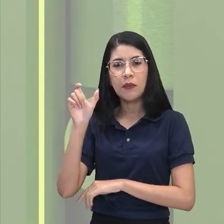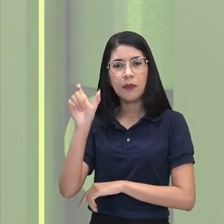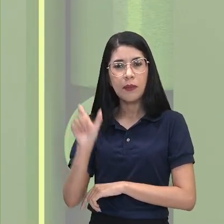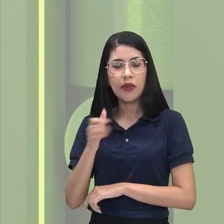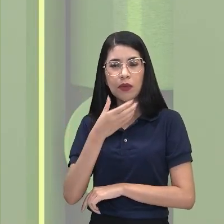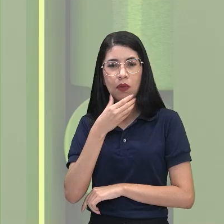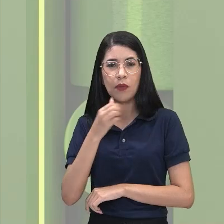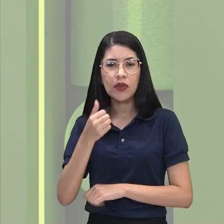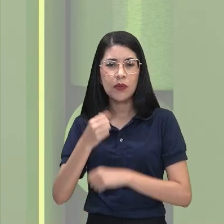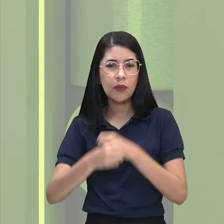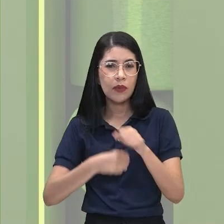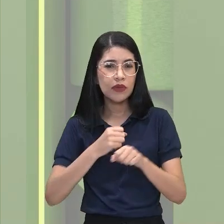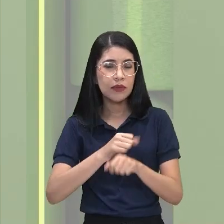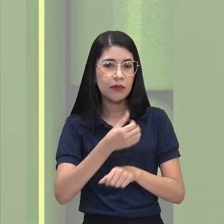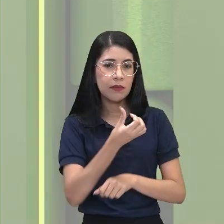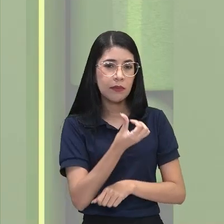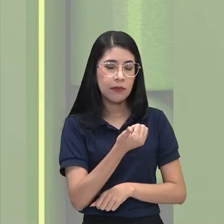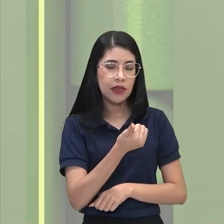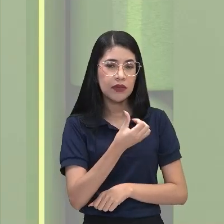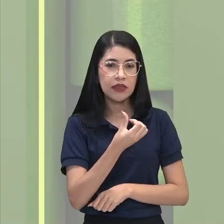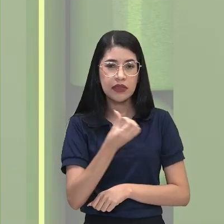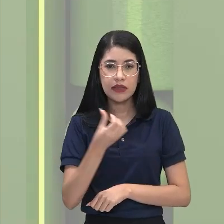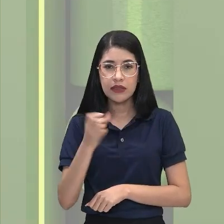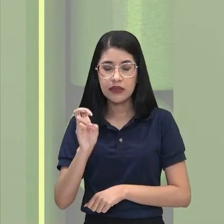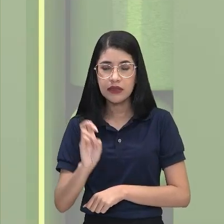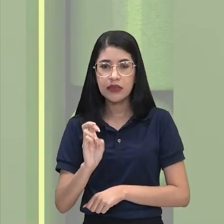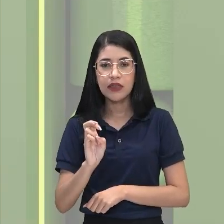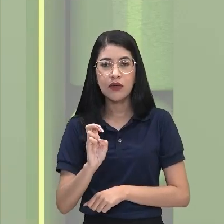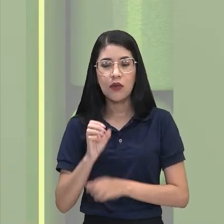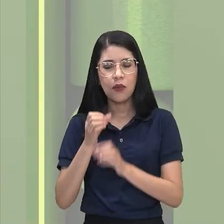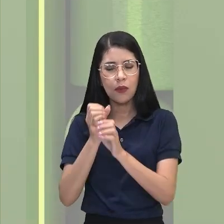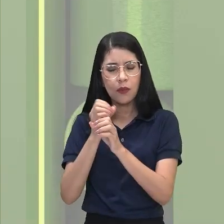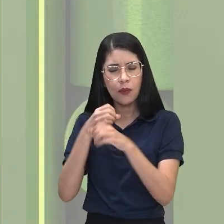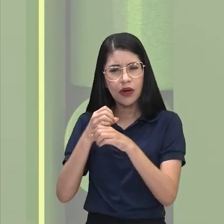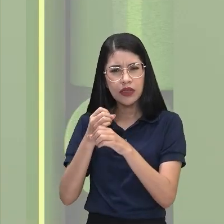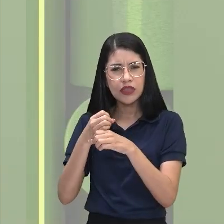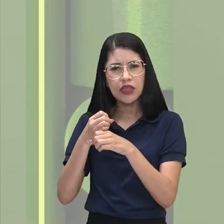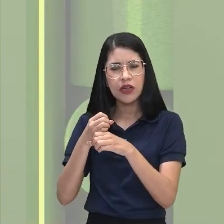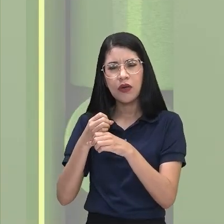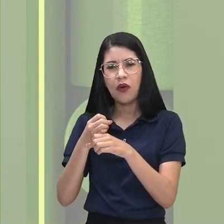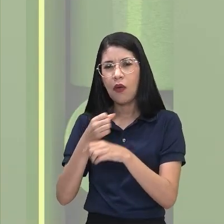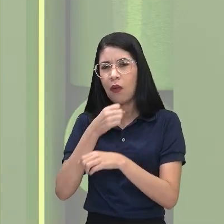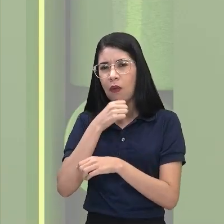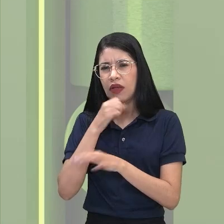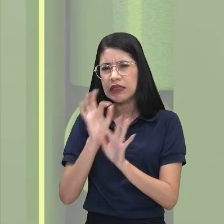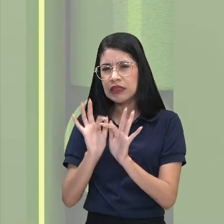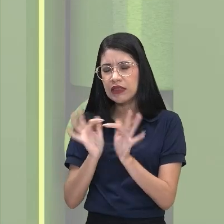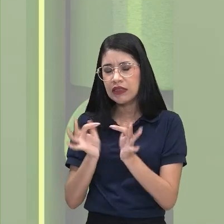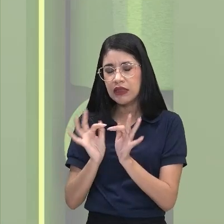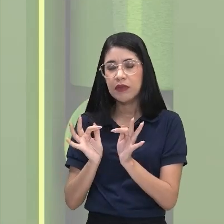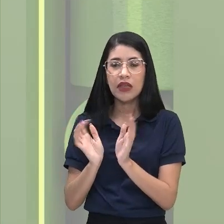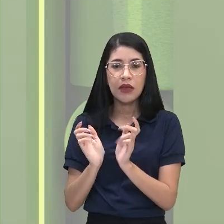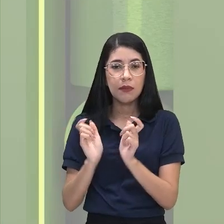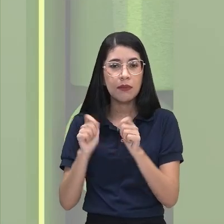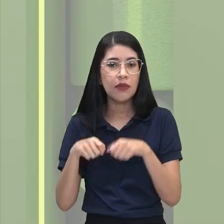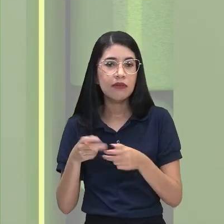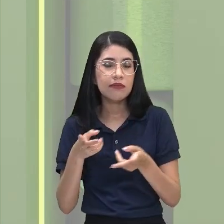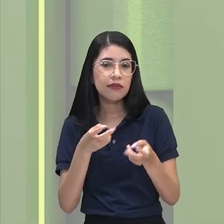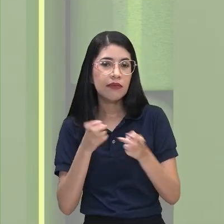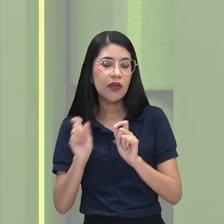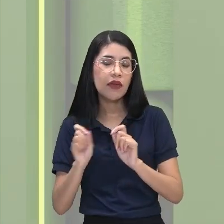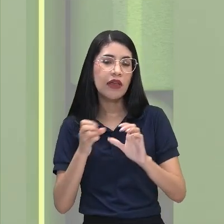lá em 1665, mesmo com um microscópio rudimentar, ele conseguiu observar